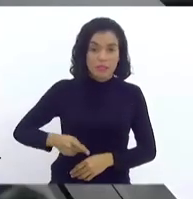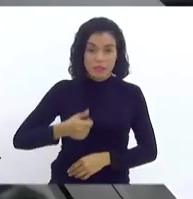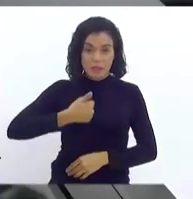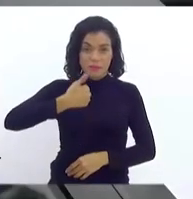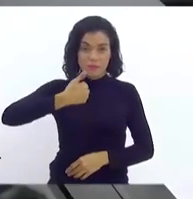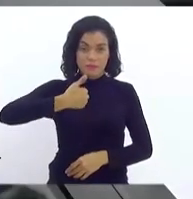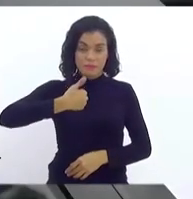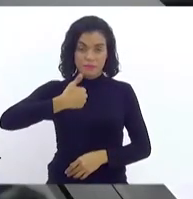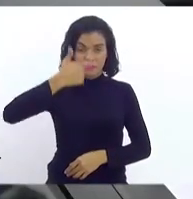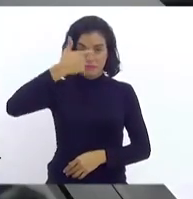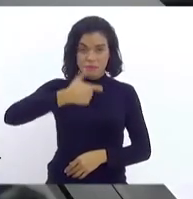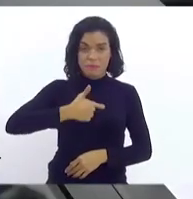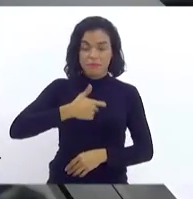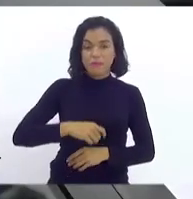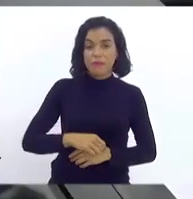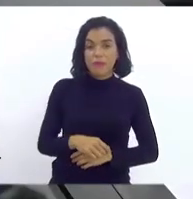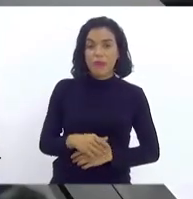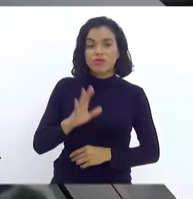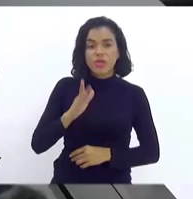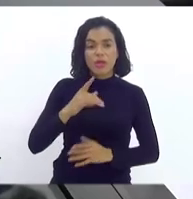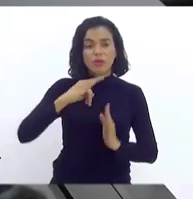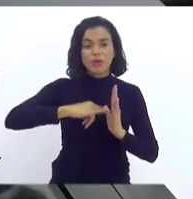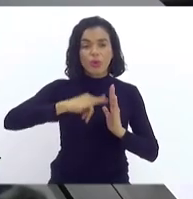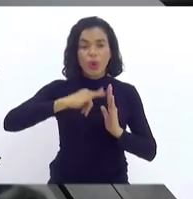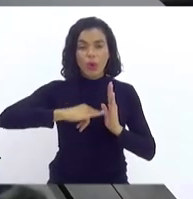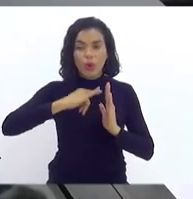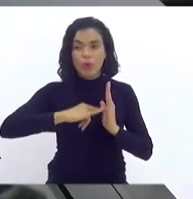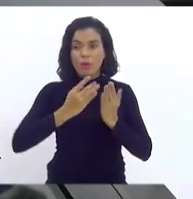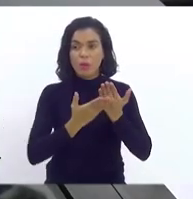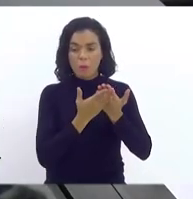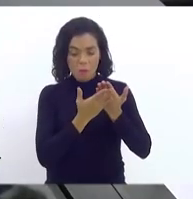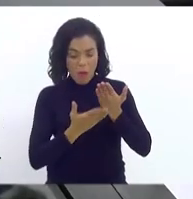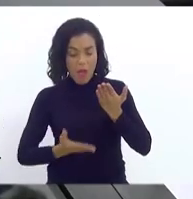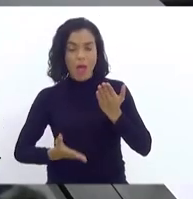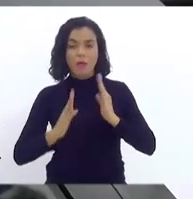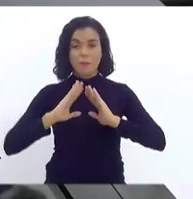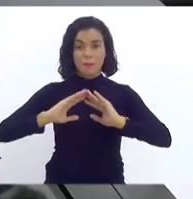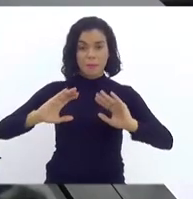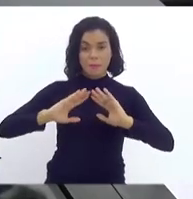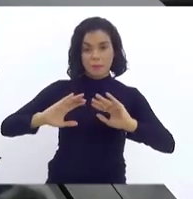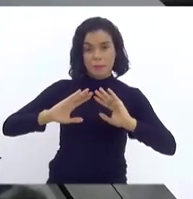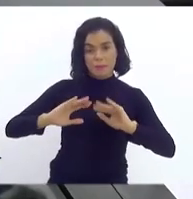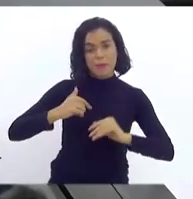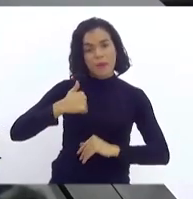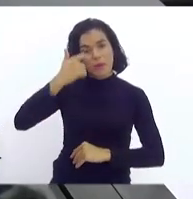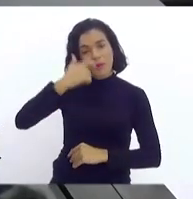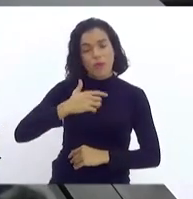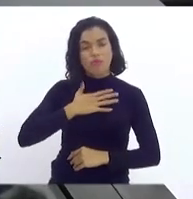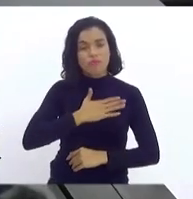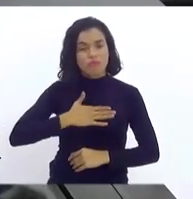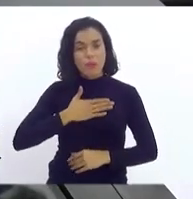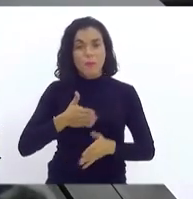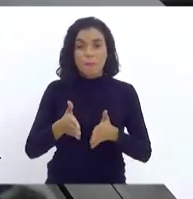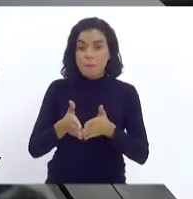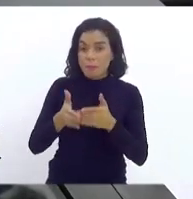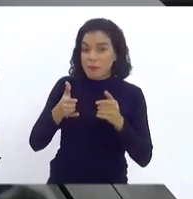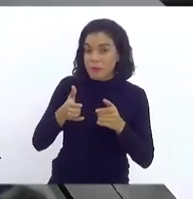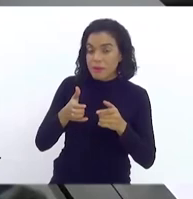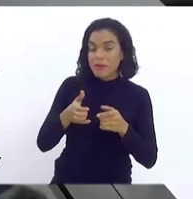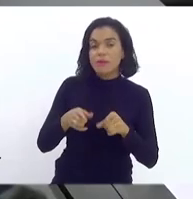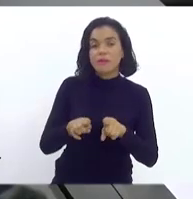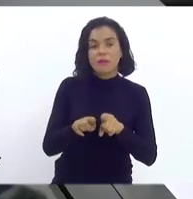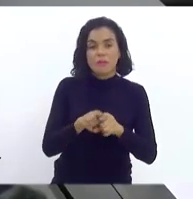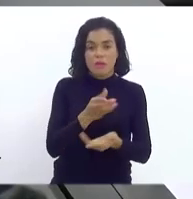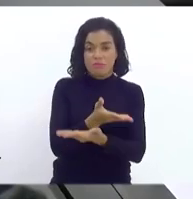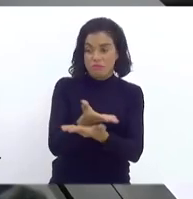Hariman. Tendo em vista os documentos e informações que foram solicitados, eu gostaria de solicitar a esse